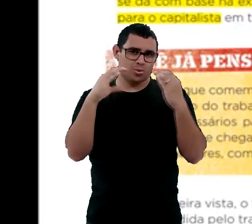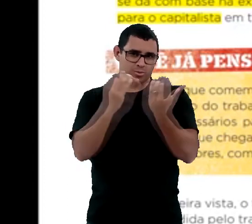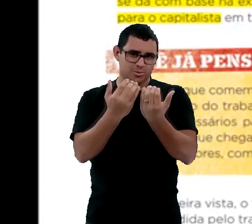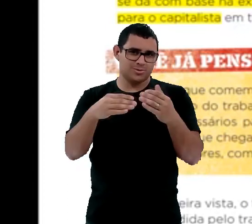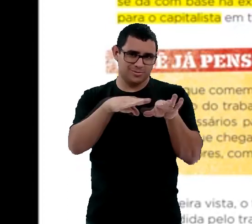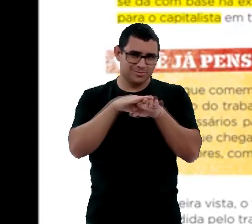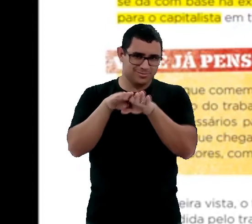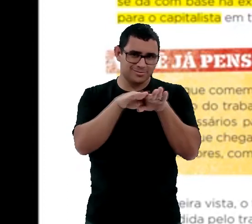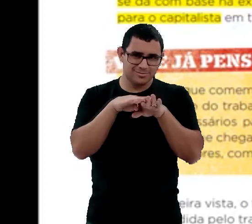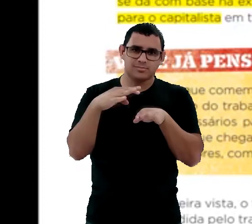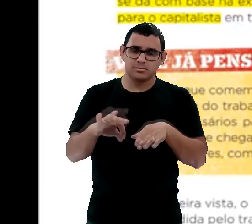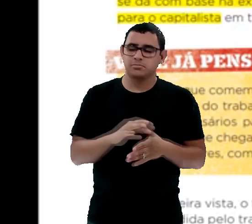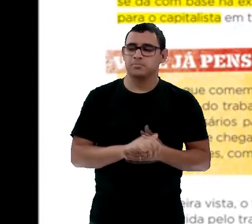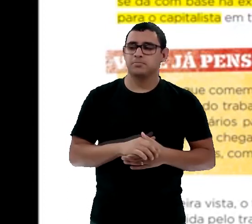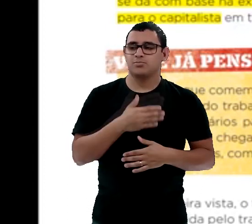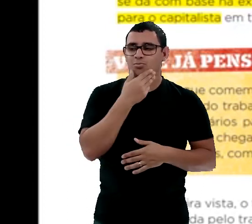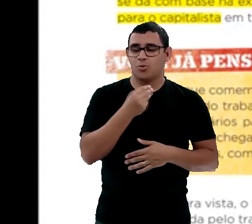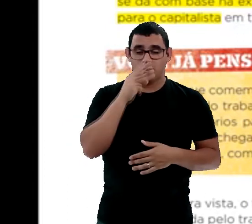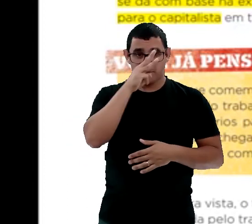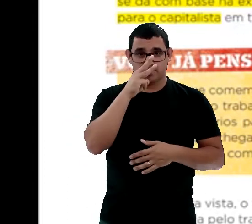dominante, o Partido Comunista dentro